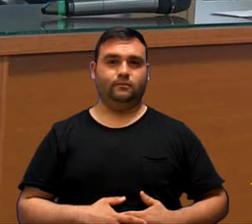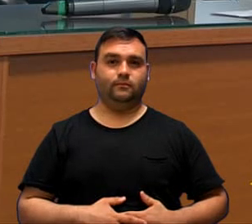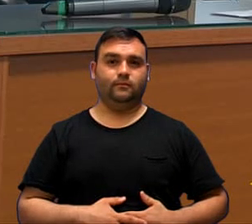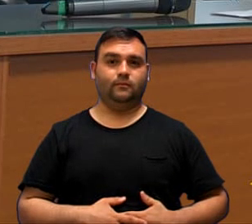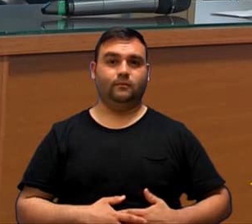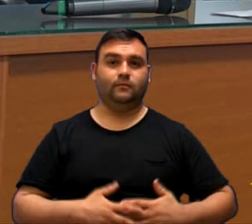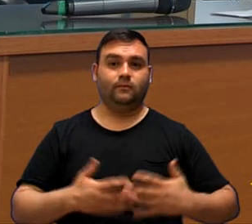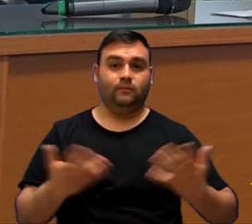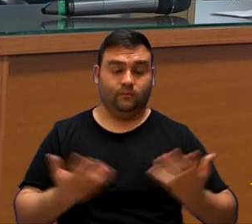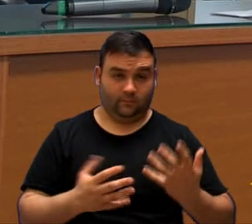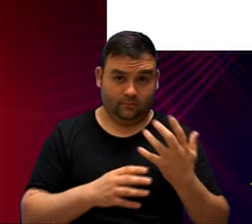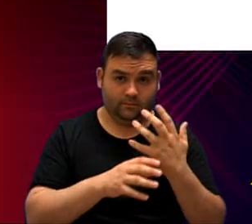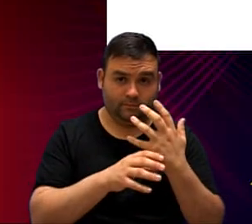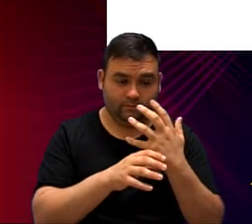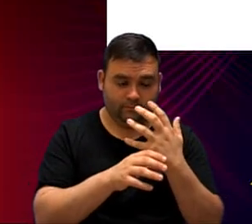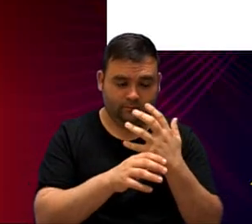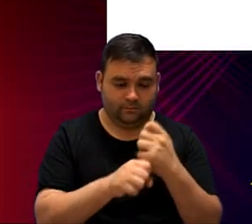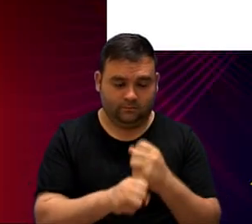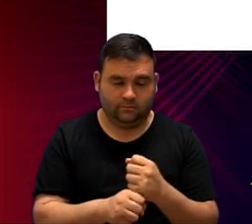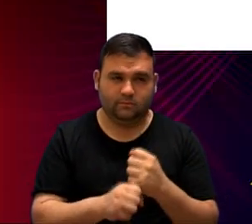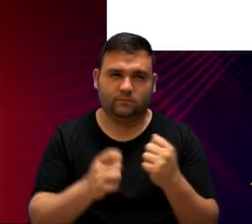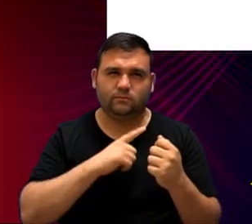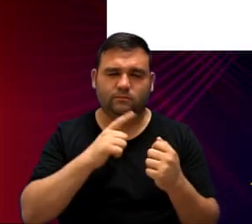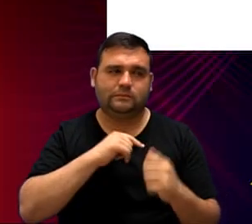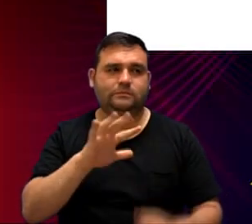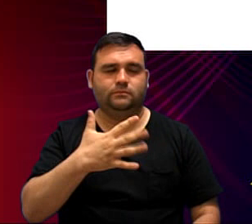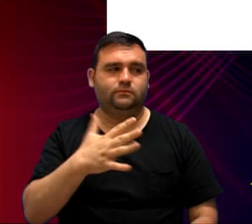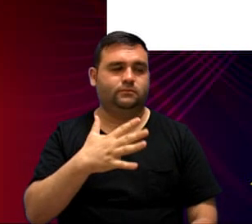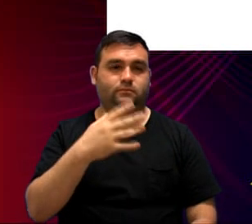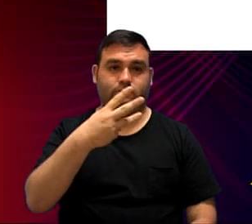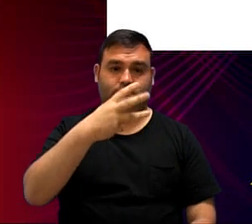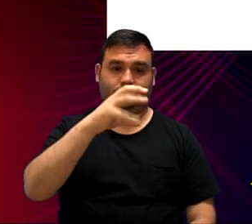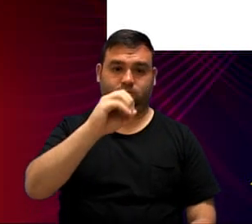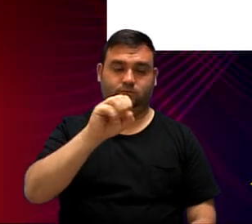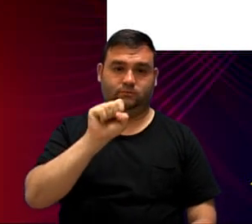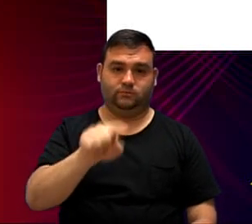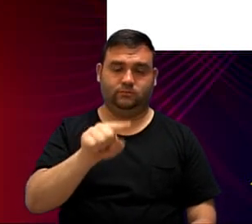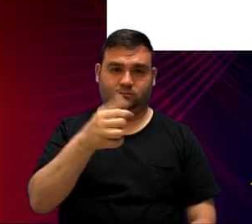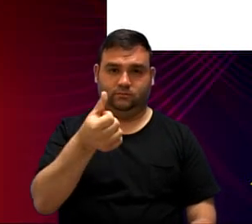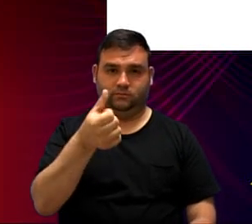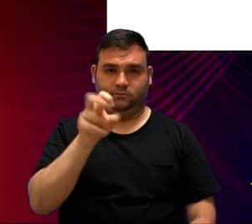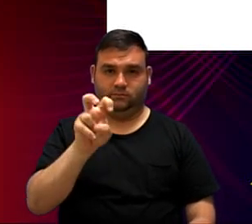vindo. O nosso orçamento hoje, ele está estimado em